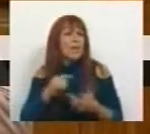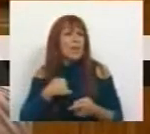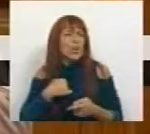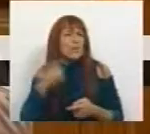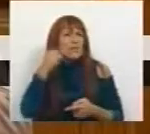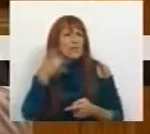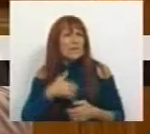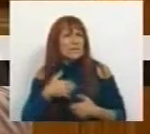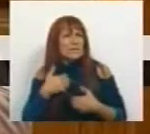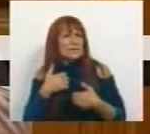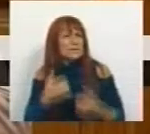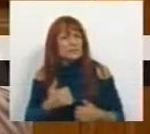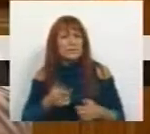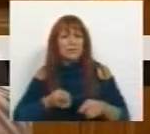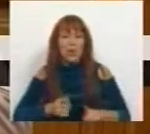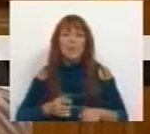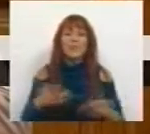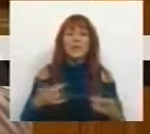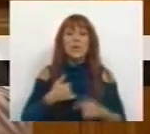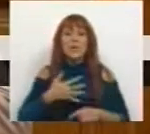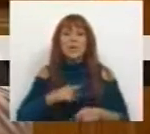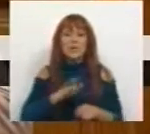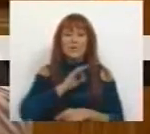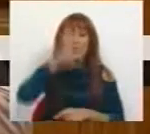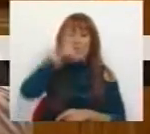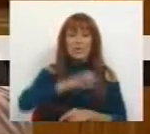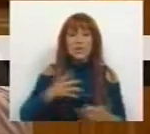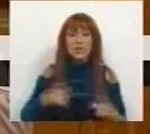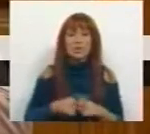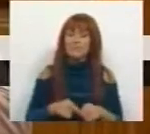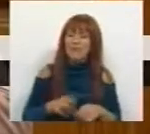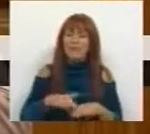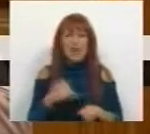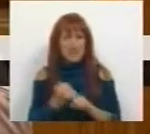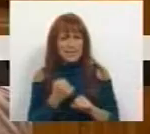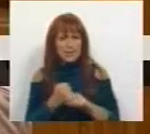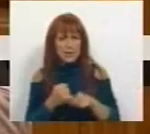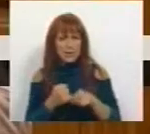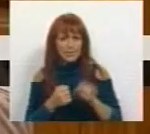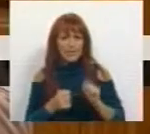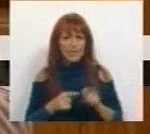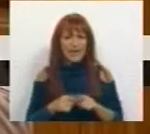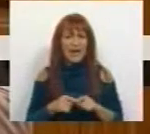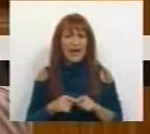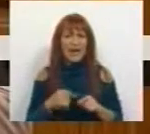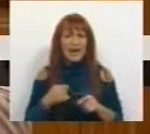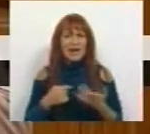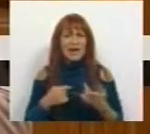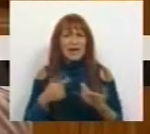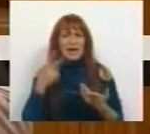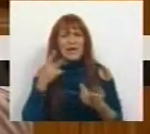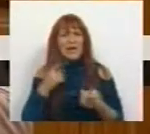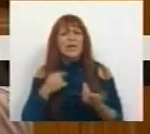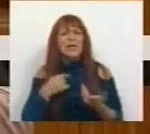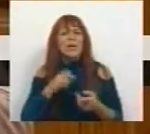deixe especialmente confortável. E, portanto, eu gostava que o Sr. Ministro fizesse um exercício, que era o de nos dizer